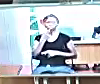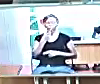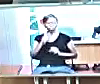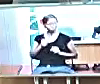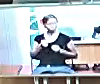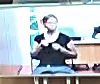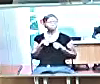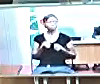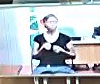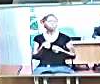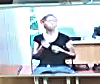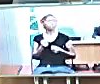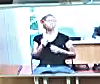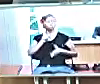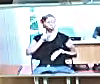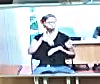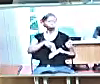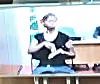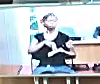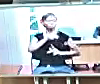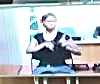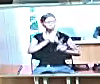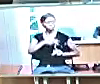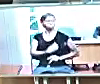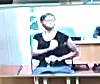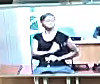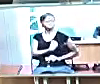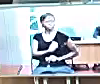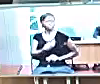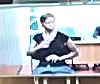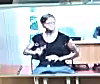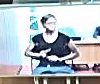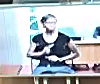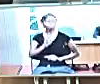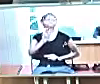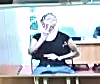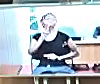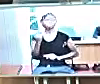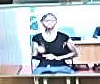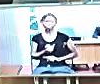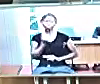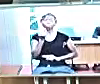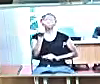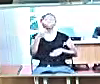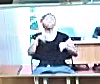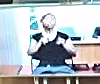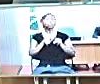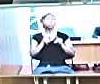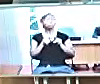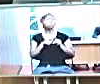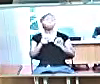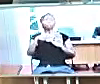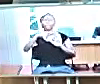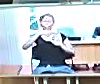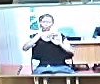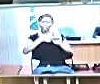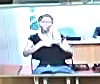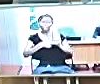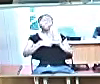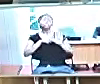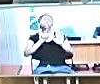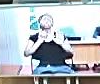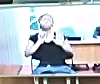da participação popular que é um valor em si consagra o princípio da combinação da